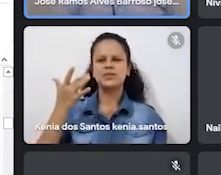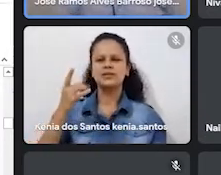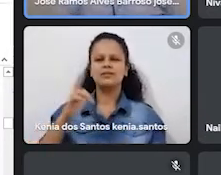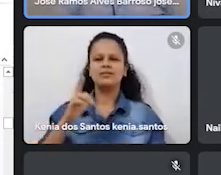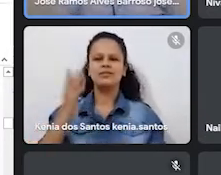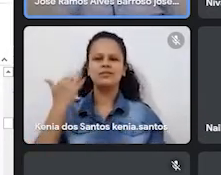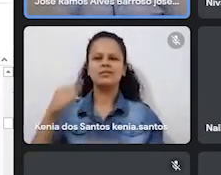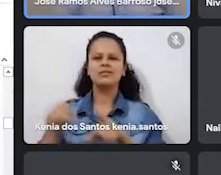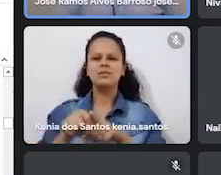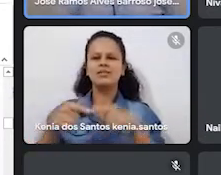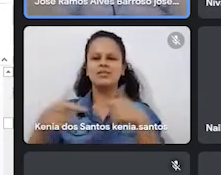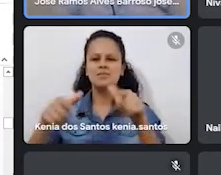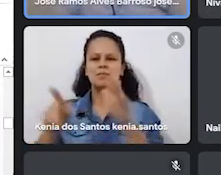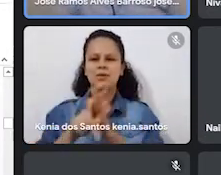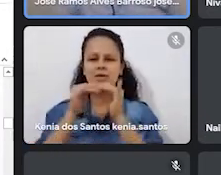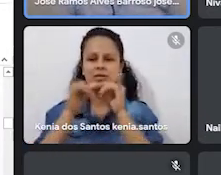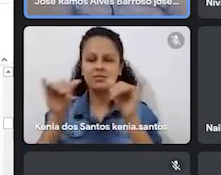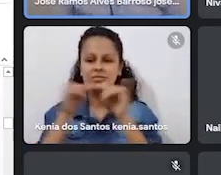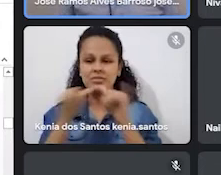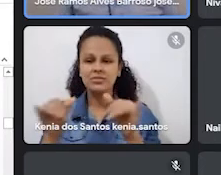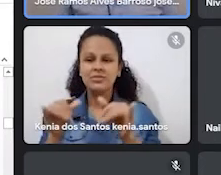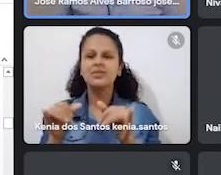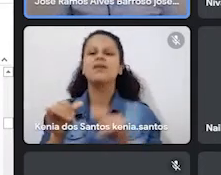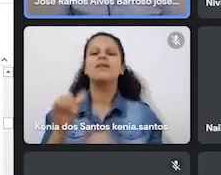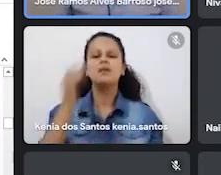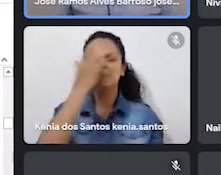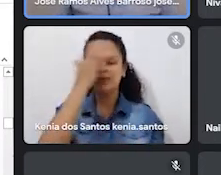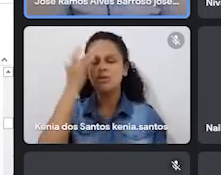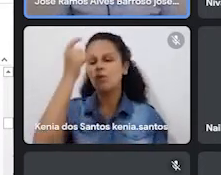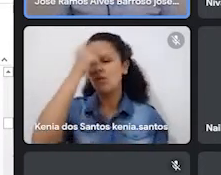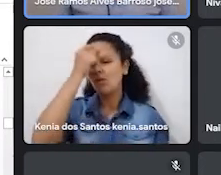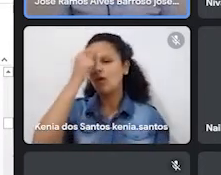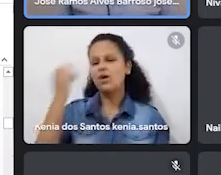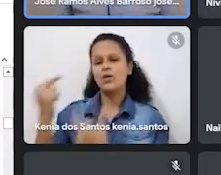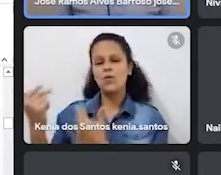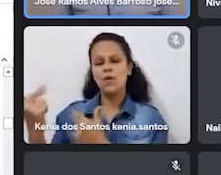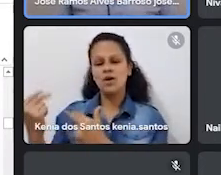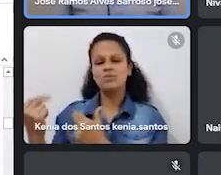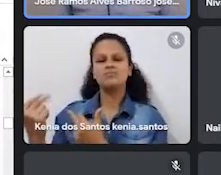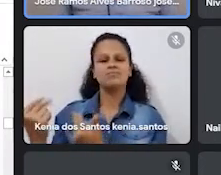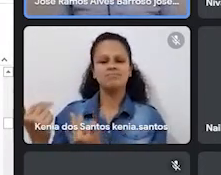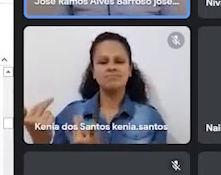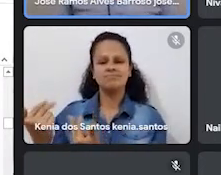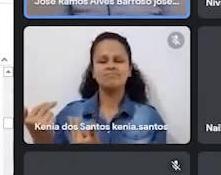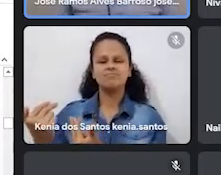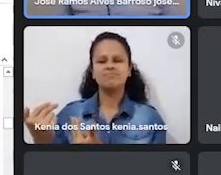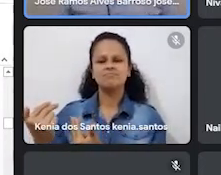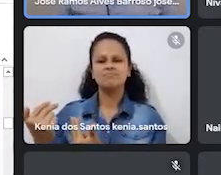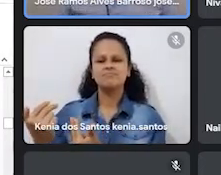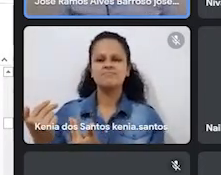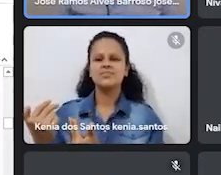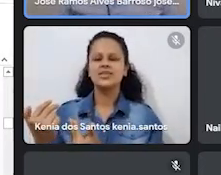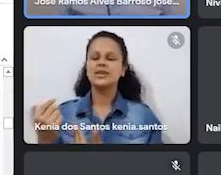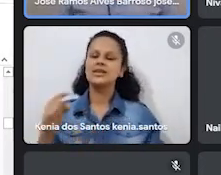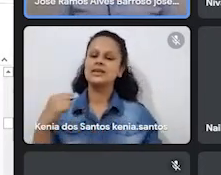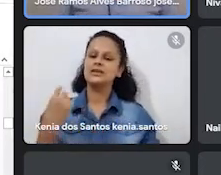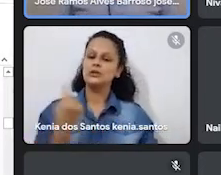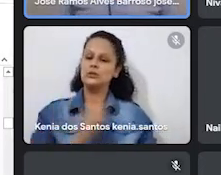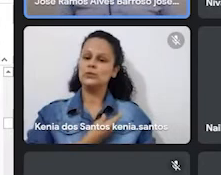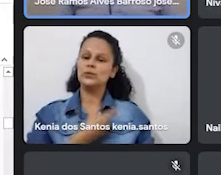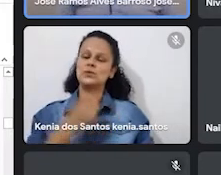na área elétrica, quase todos tinham essa mentalidade. Então, a gente tinha que